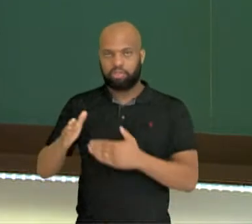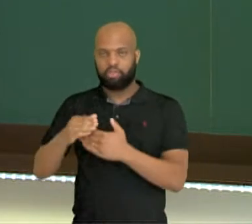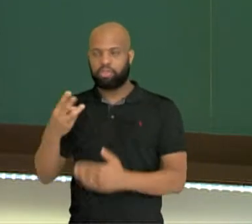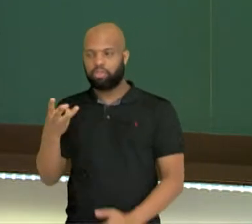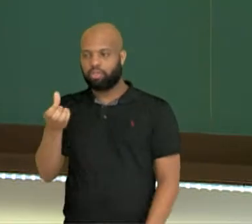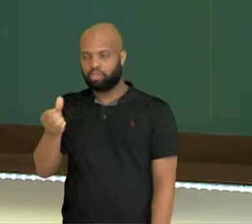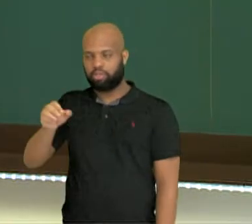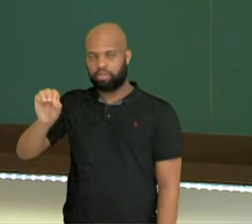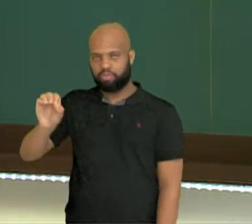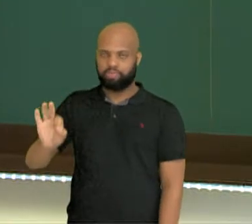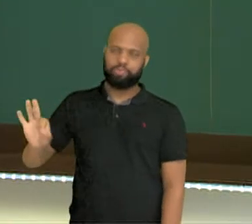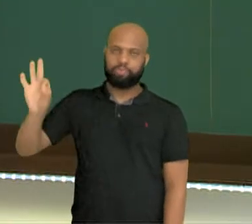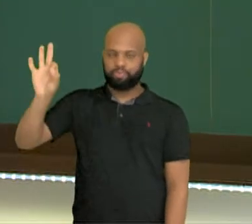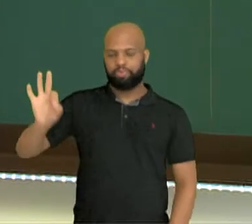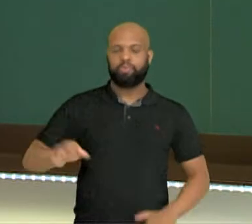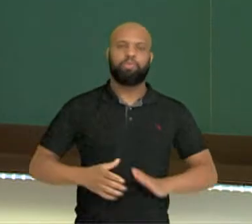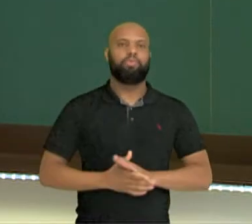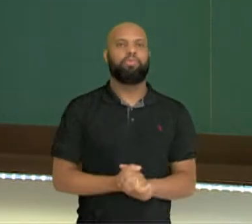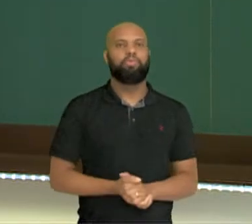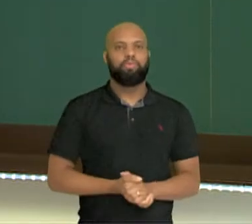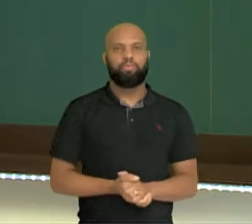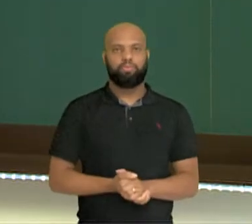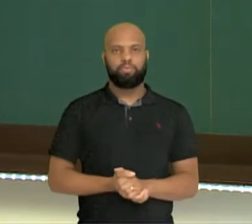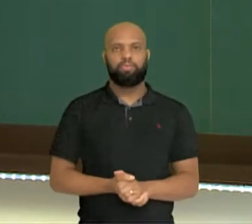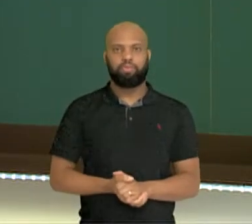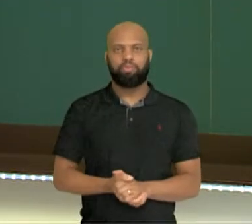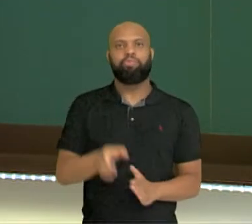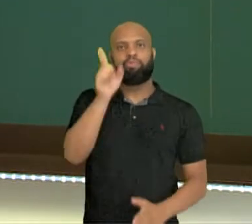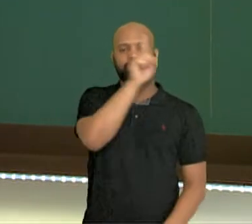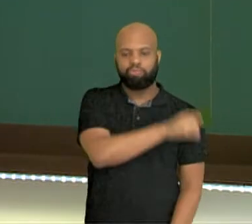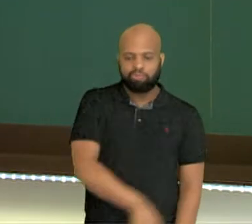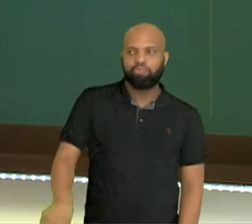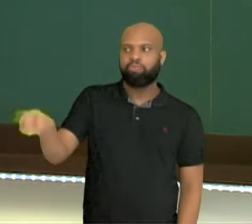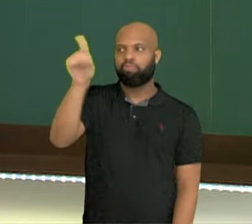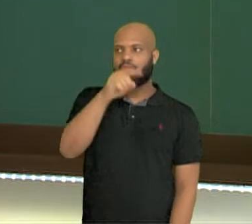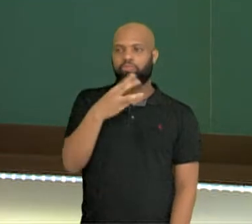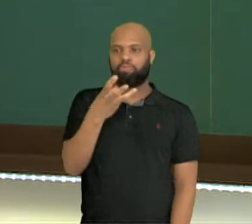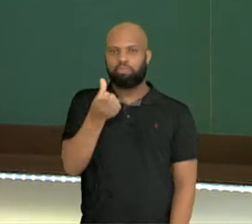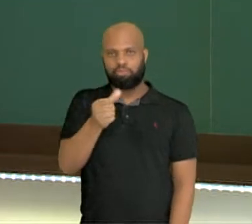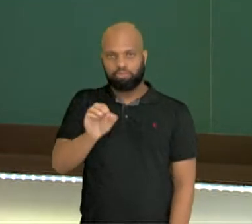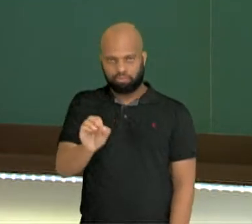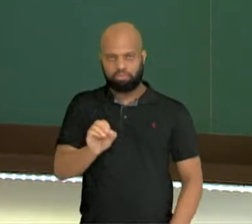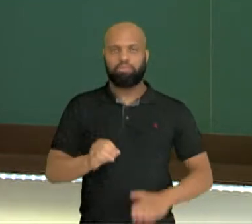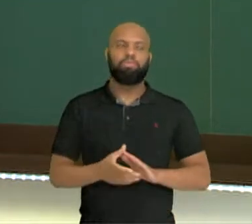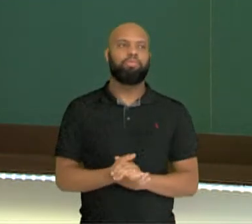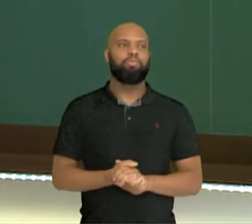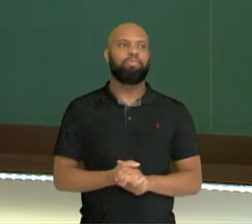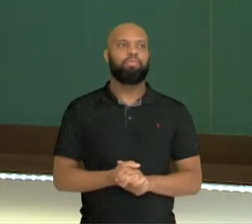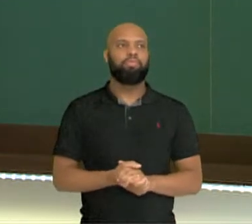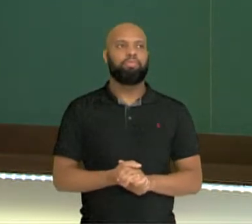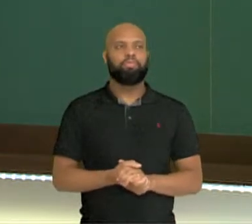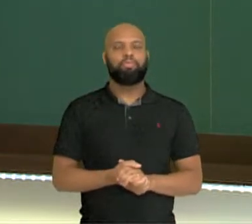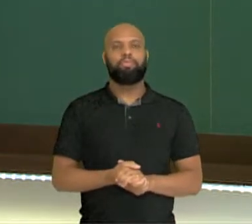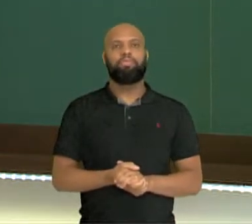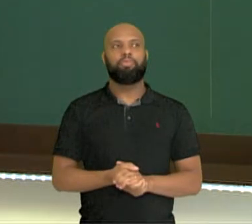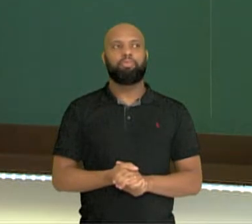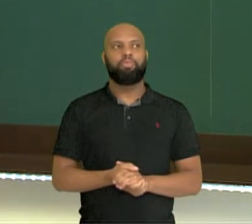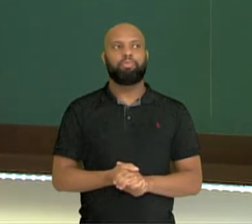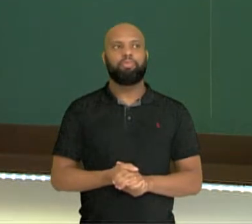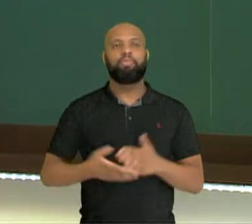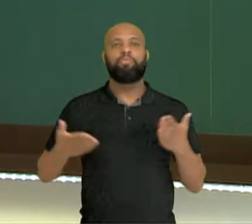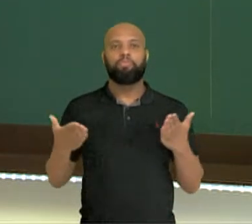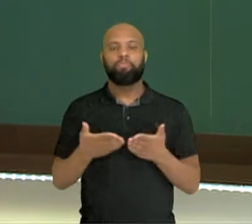de 270 a 360 graus. Então, nós vamos fazer